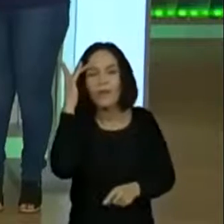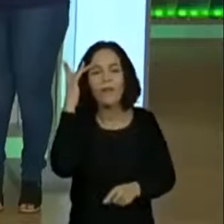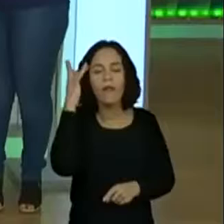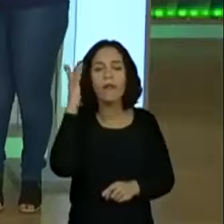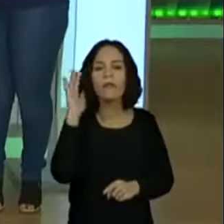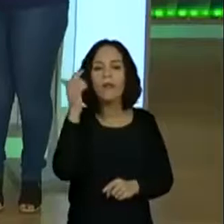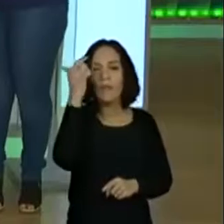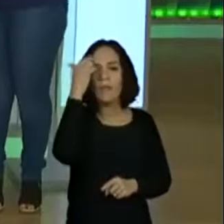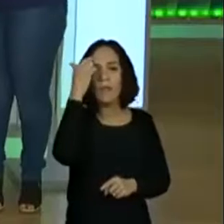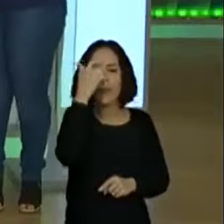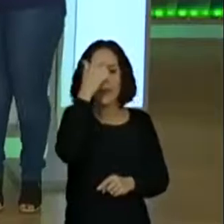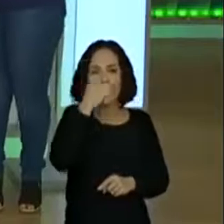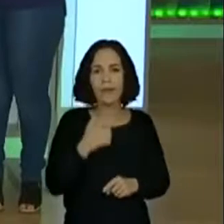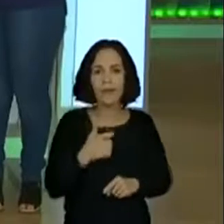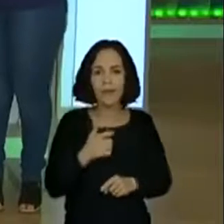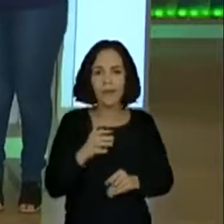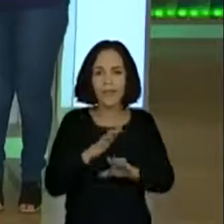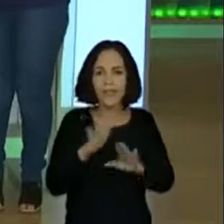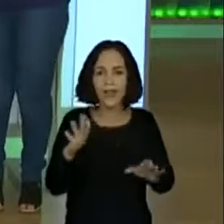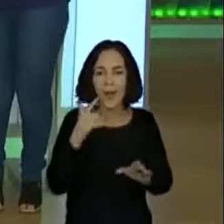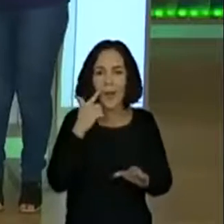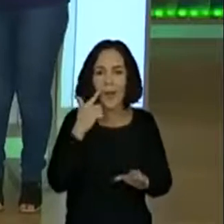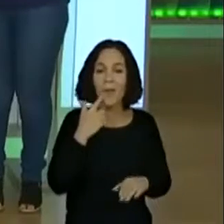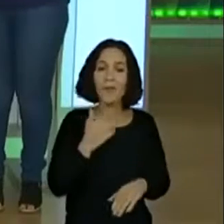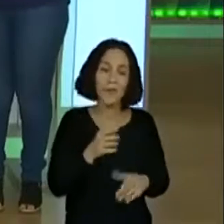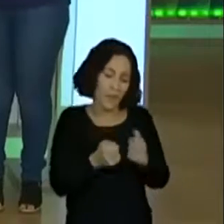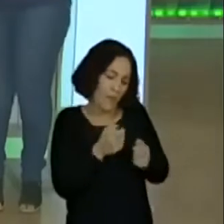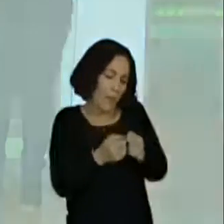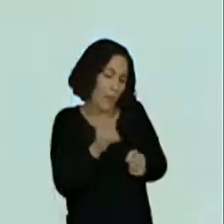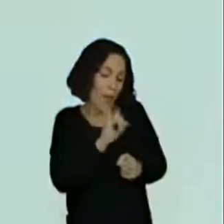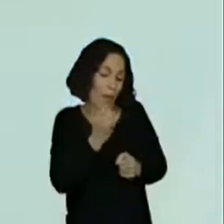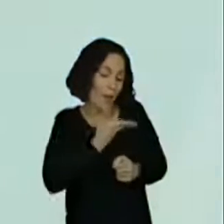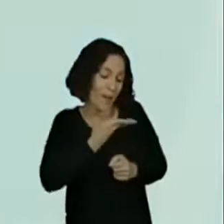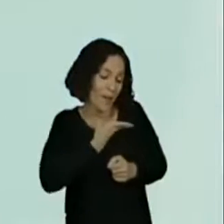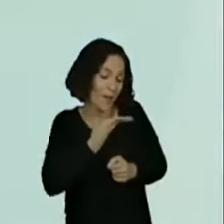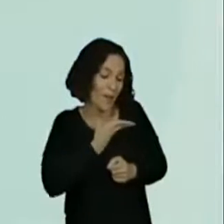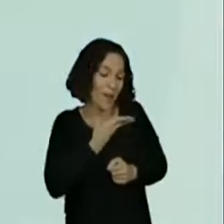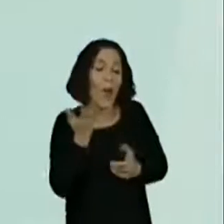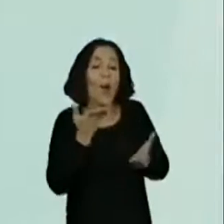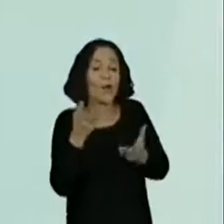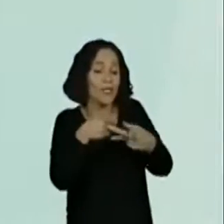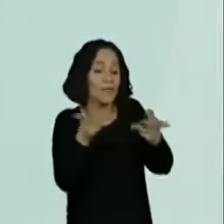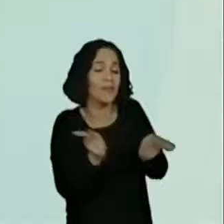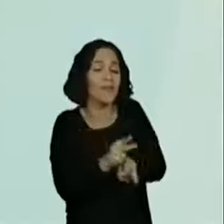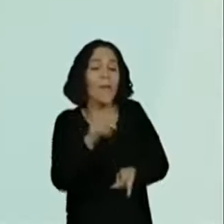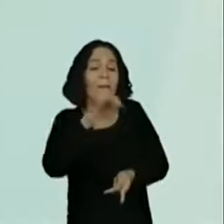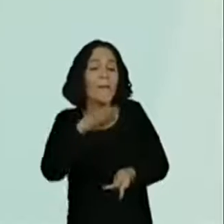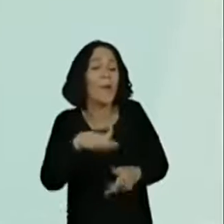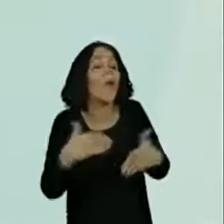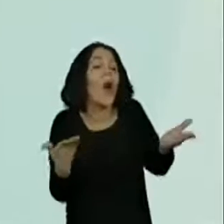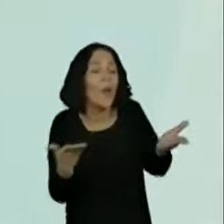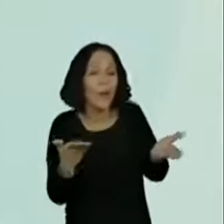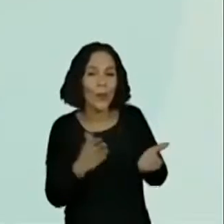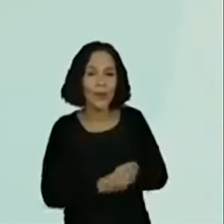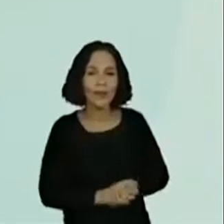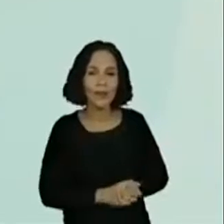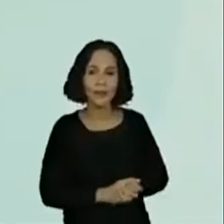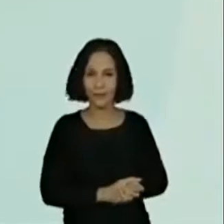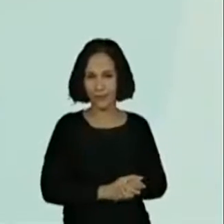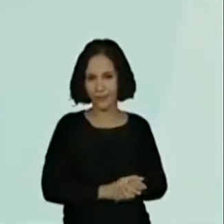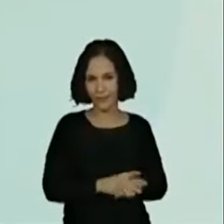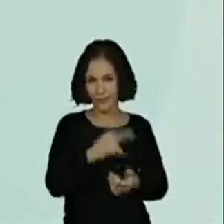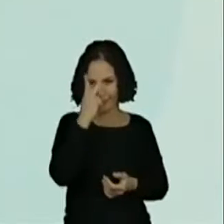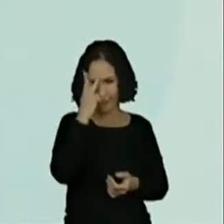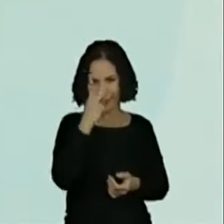dela. Aí ela fala assim, oi, amigo, qual a promoção da pizza hoje? Pronto. Gente. O que